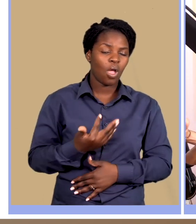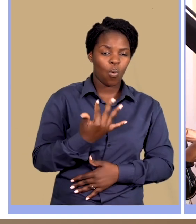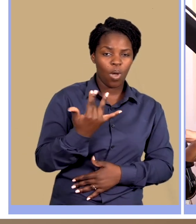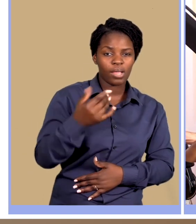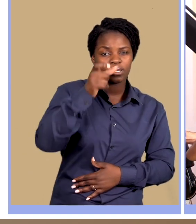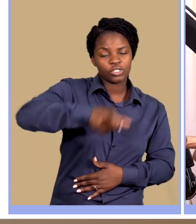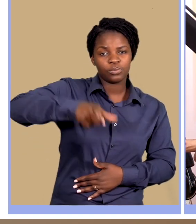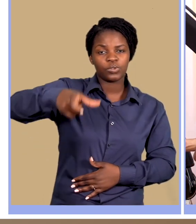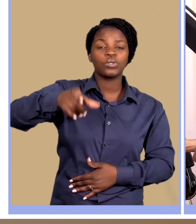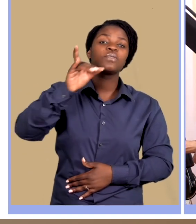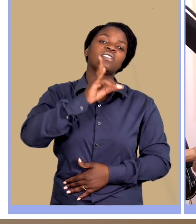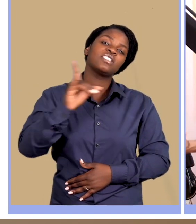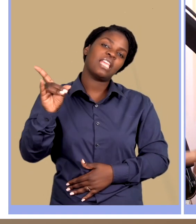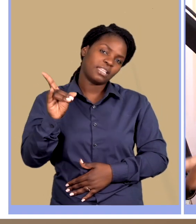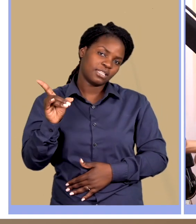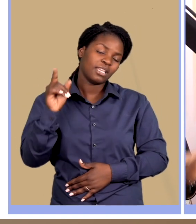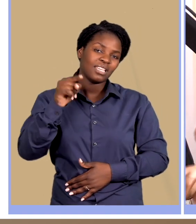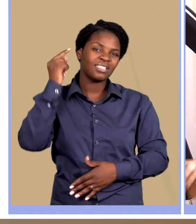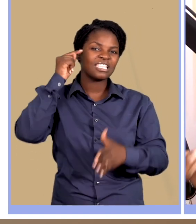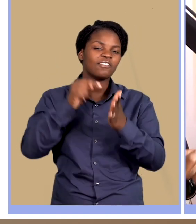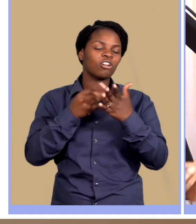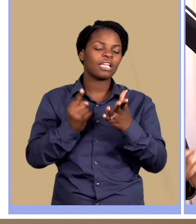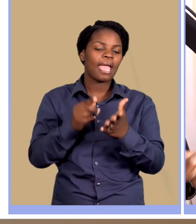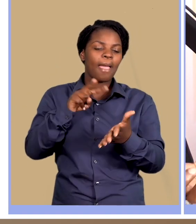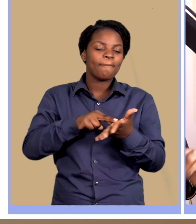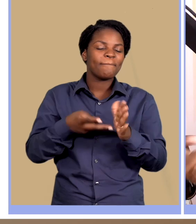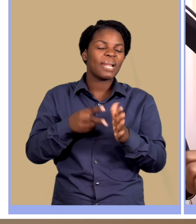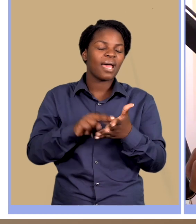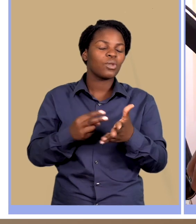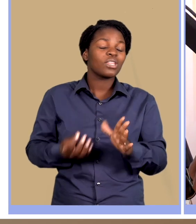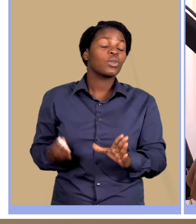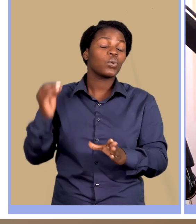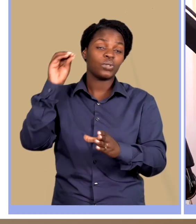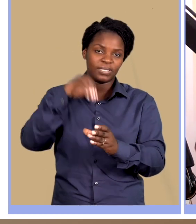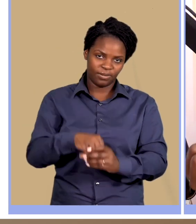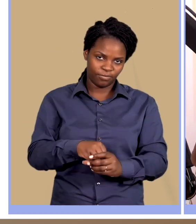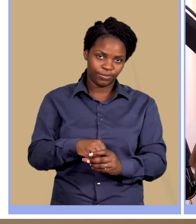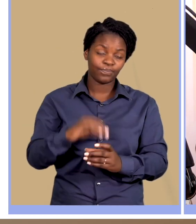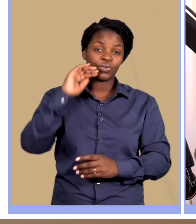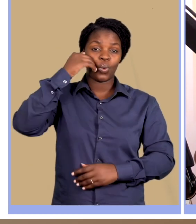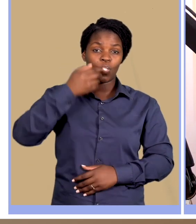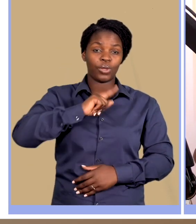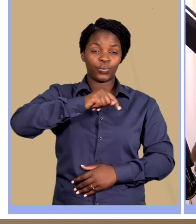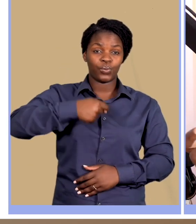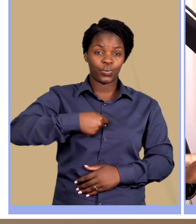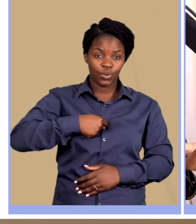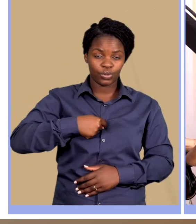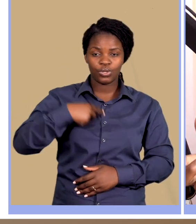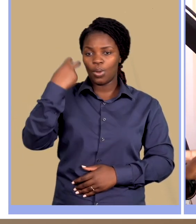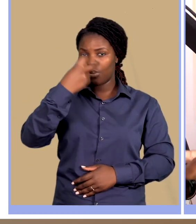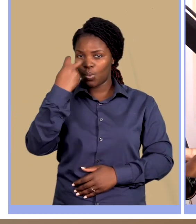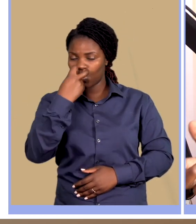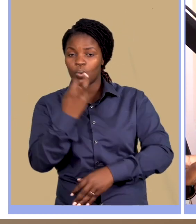plano inclusivo. Então, quando a gente vai mobilizar recursos, nós já sabemos que, afinal, não estamos a